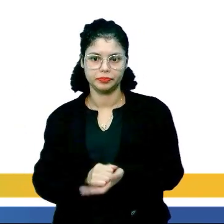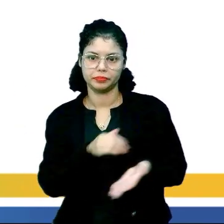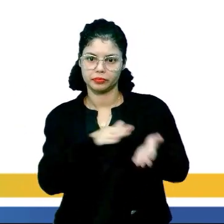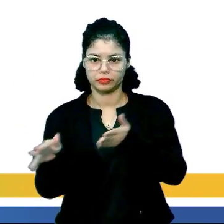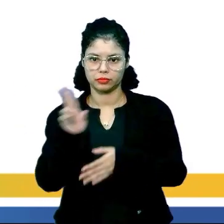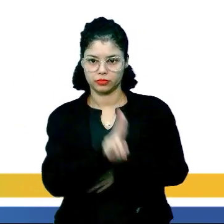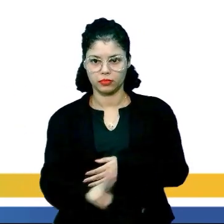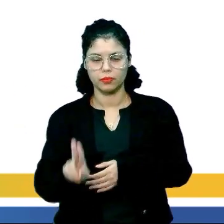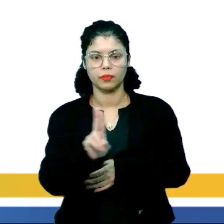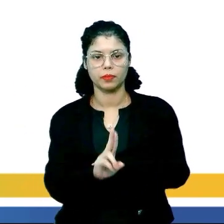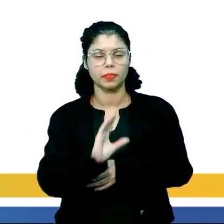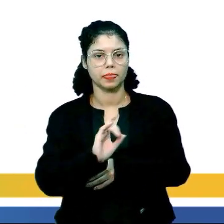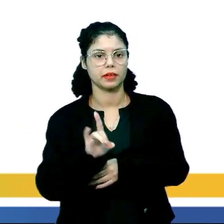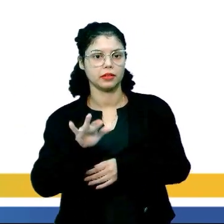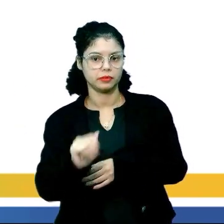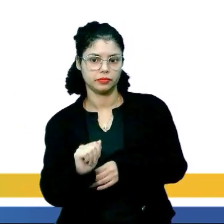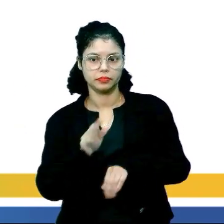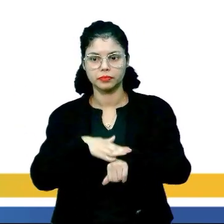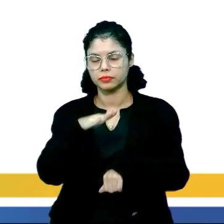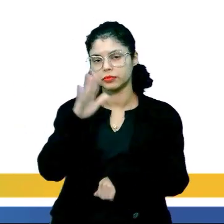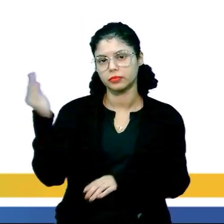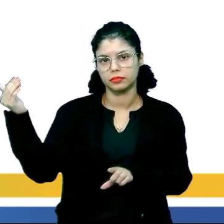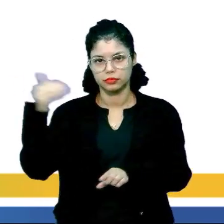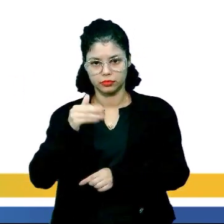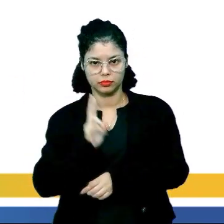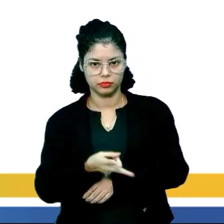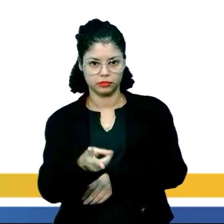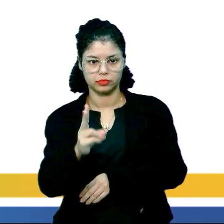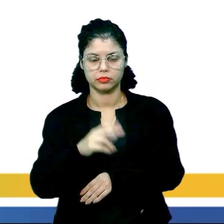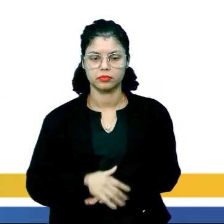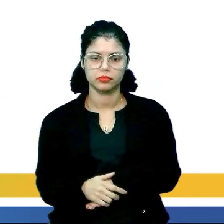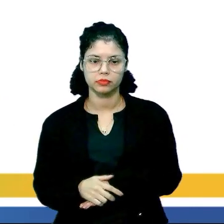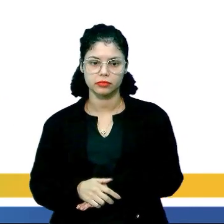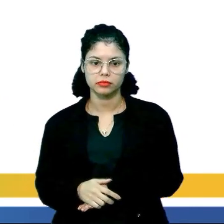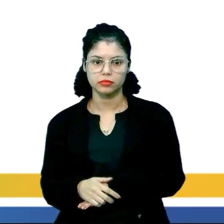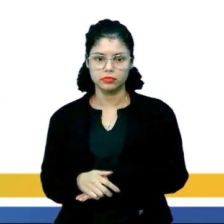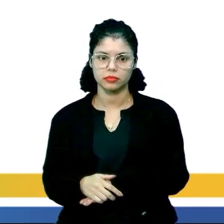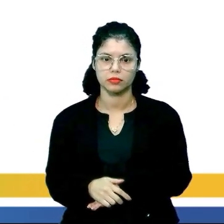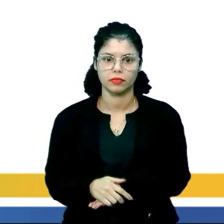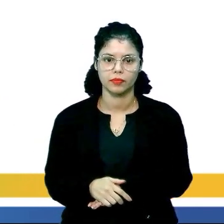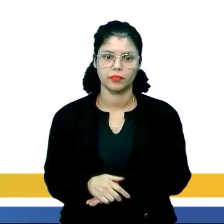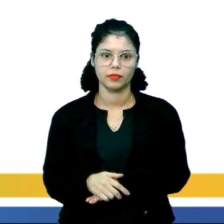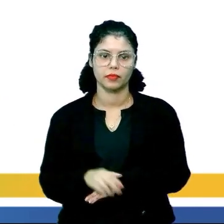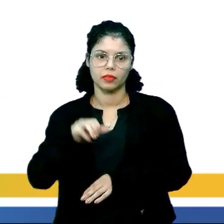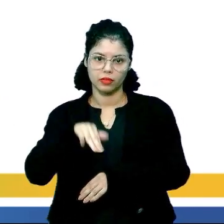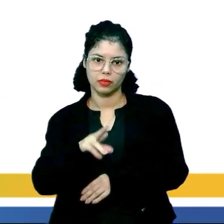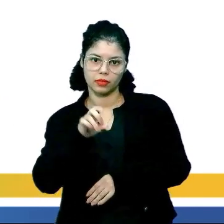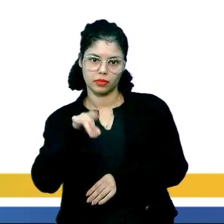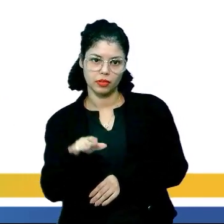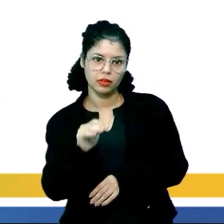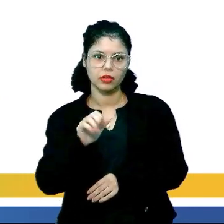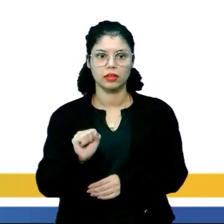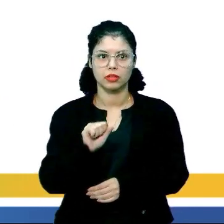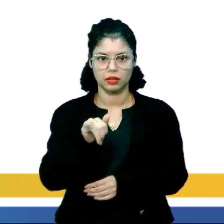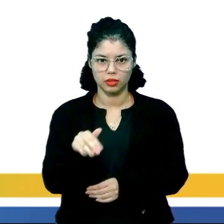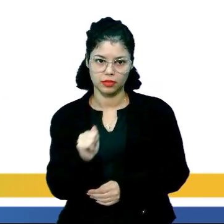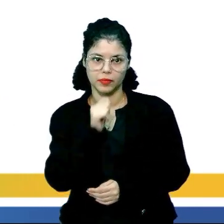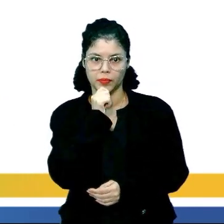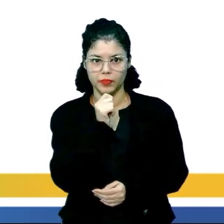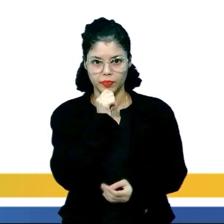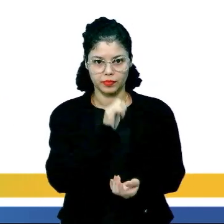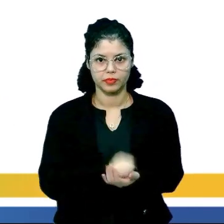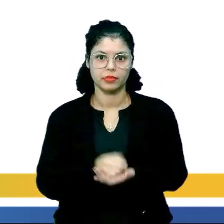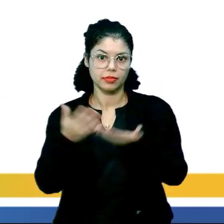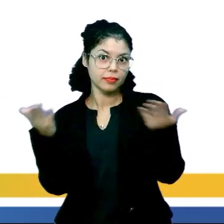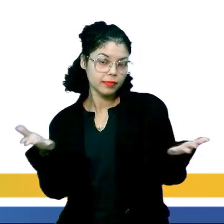passar a usar a calça comprida com mais frequência. Bom, e depois a mini saia. A mini saia foi o bicho, então